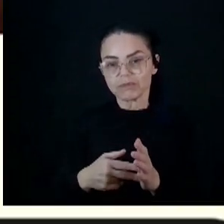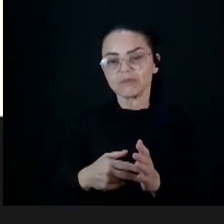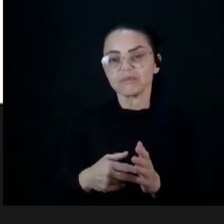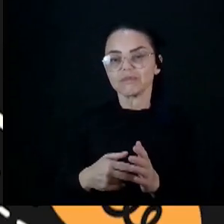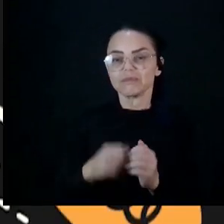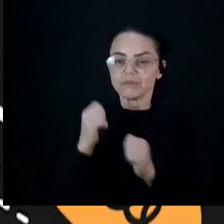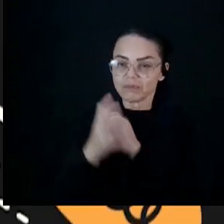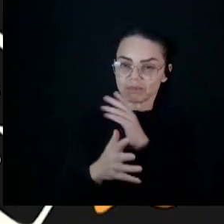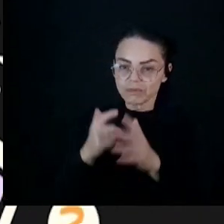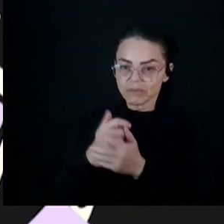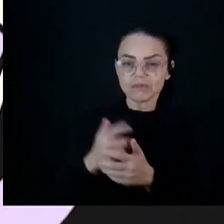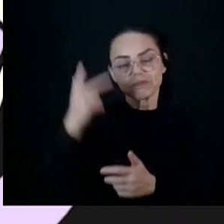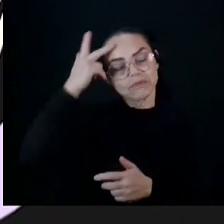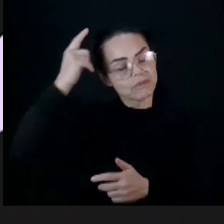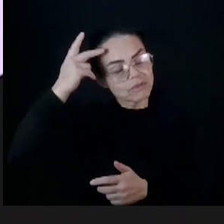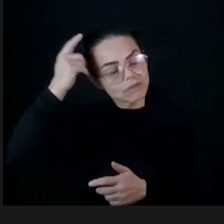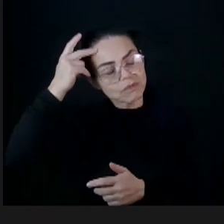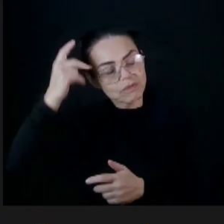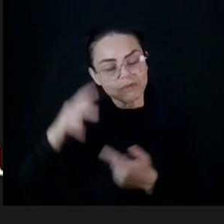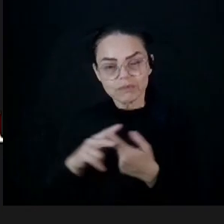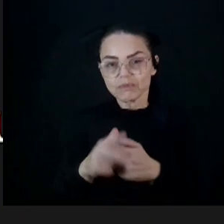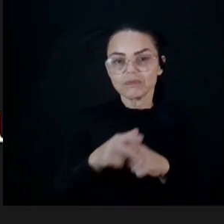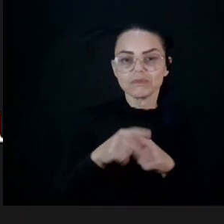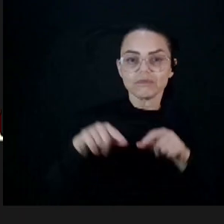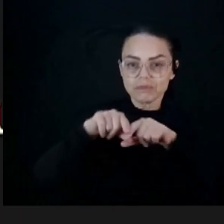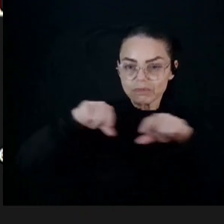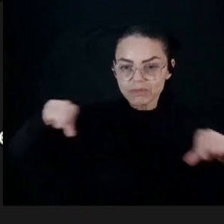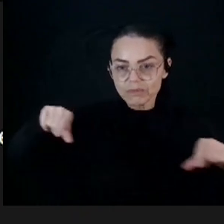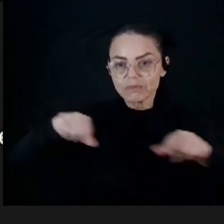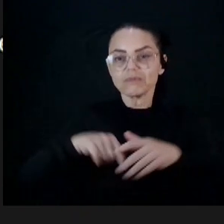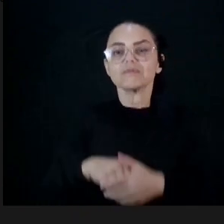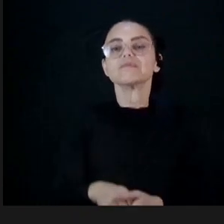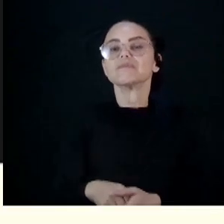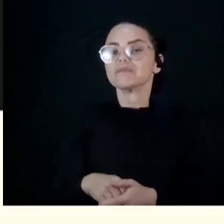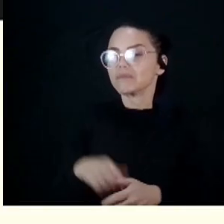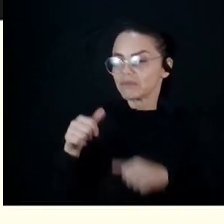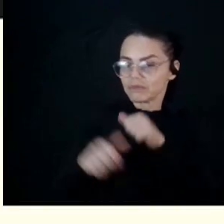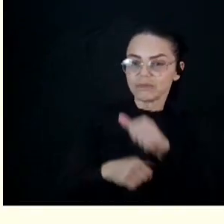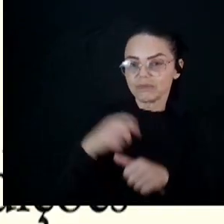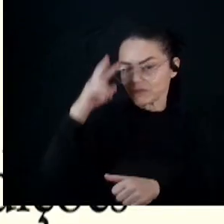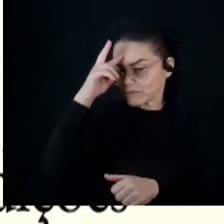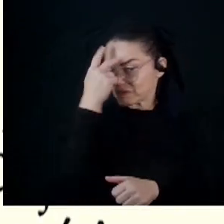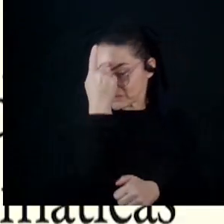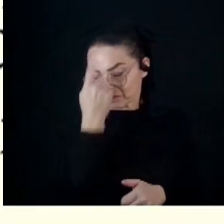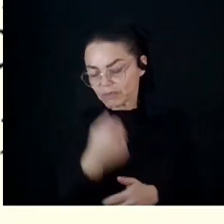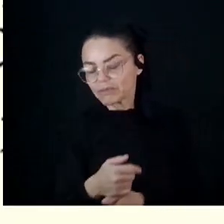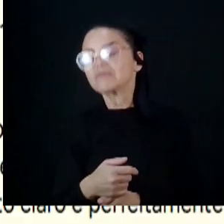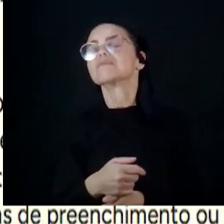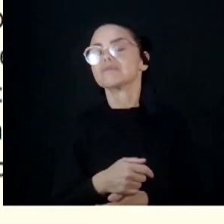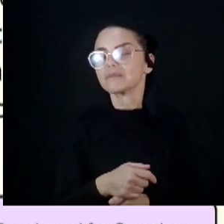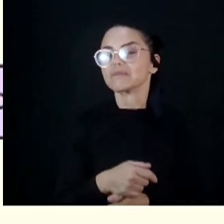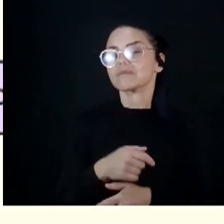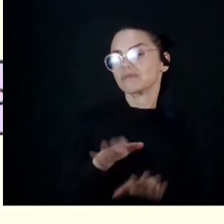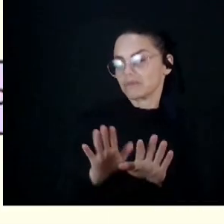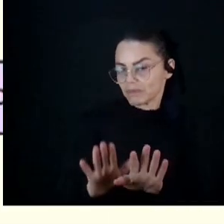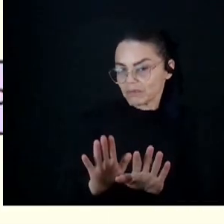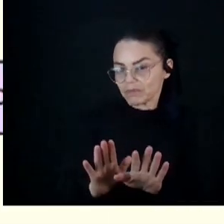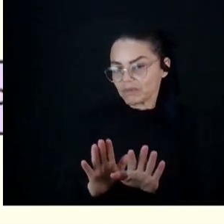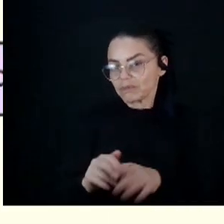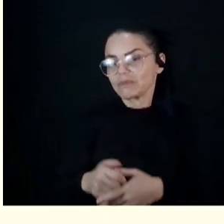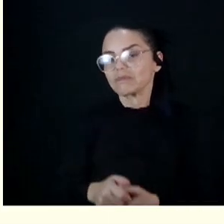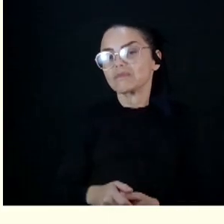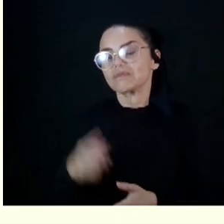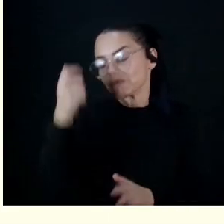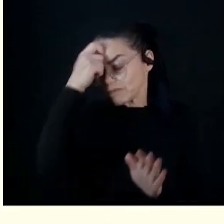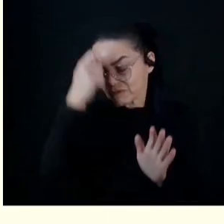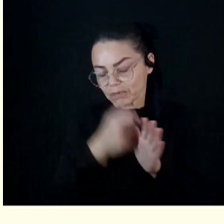forma natural, corrigir uma frase no meio do caminho, mudar de ideia ou até dar aquela hesitada clássica, e a IA entrega um